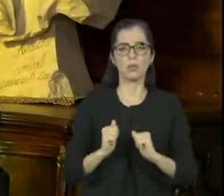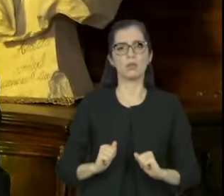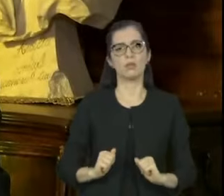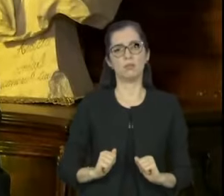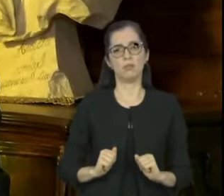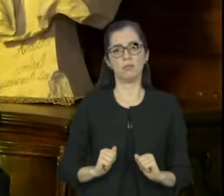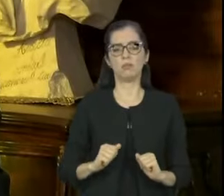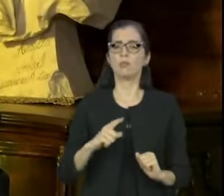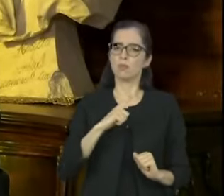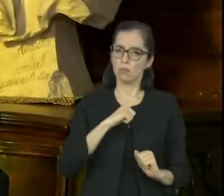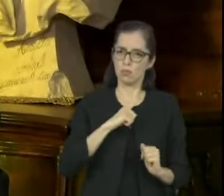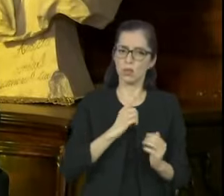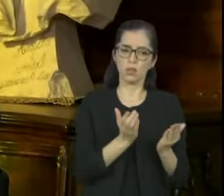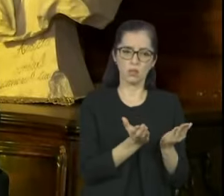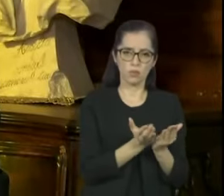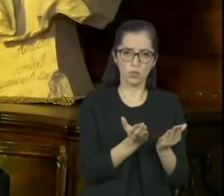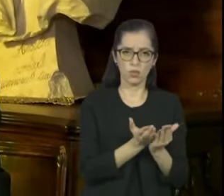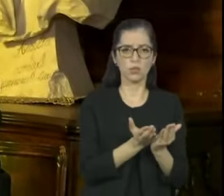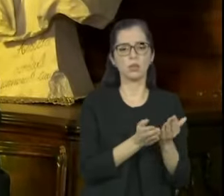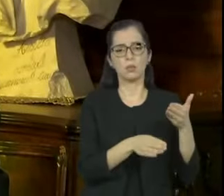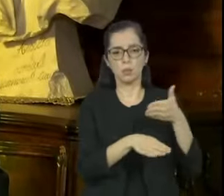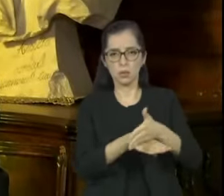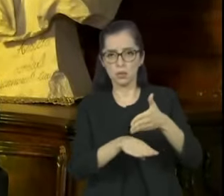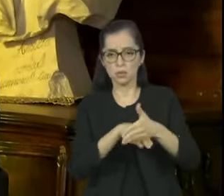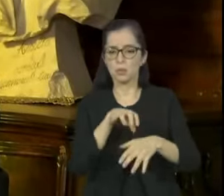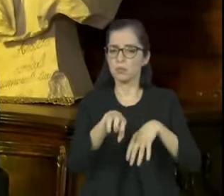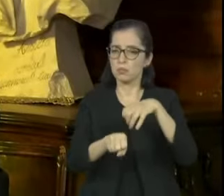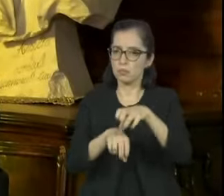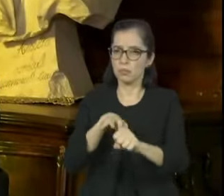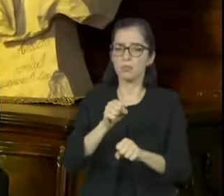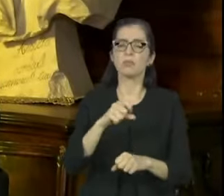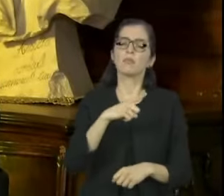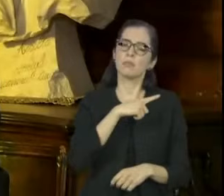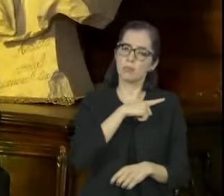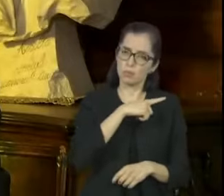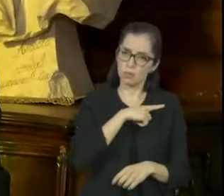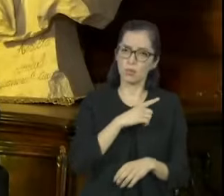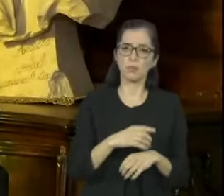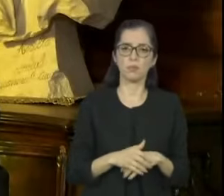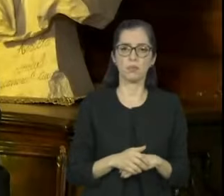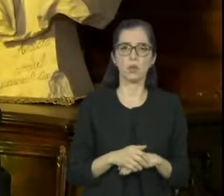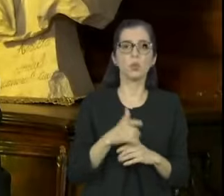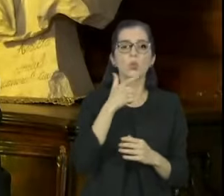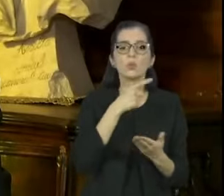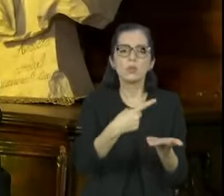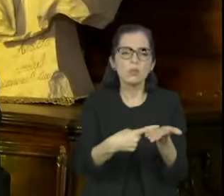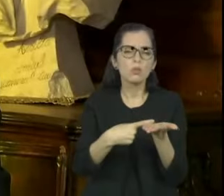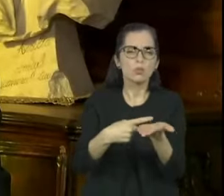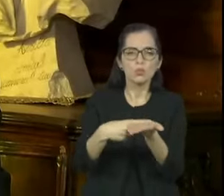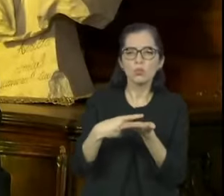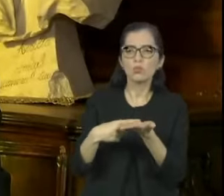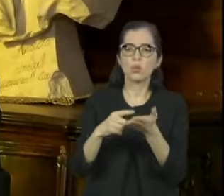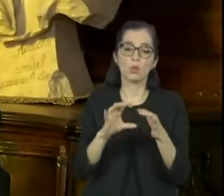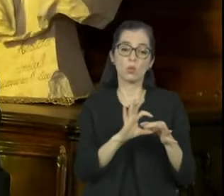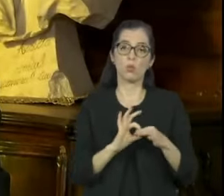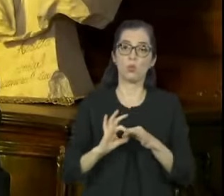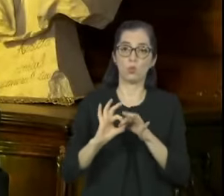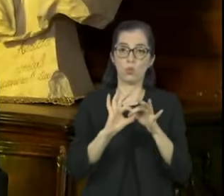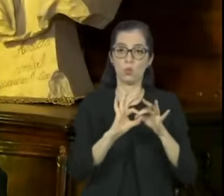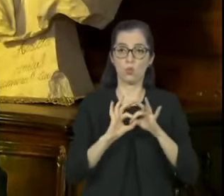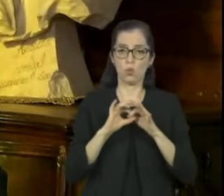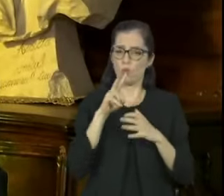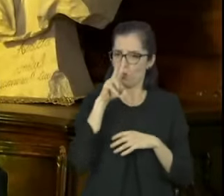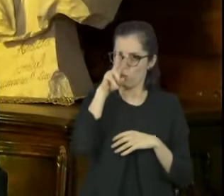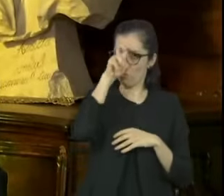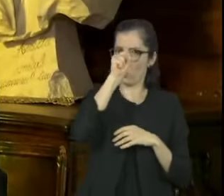fazem as bancadas evangélicas e assim por diante para Unifor SUS dos Evangélicos na política